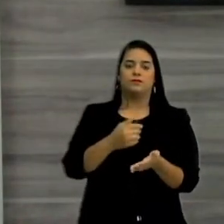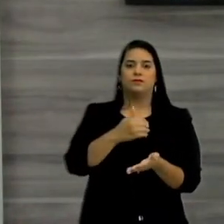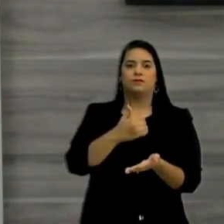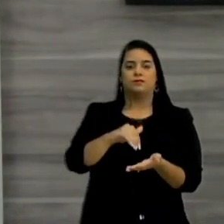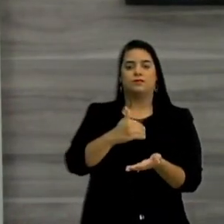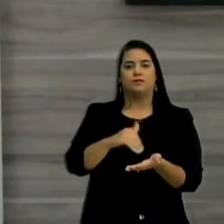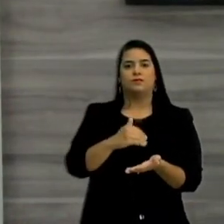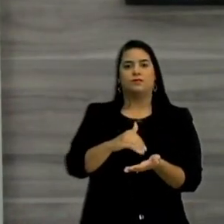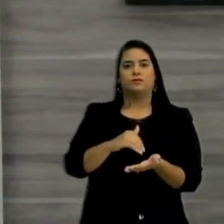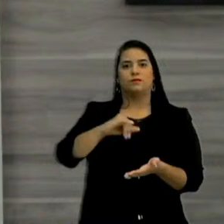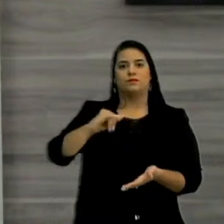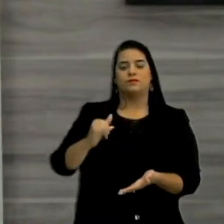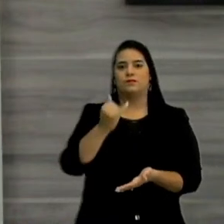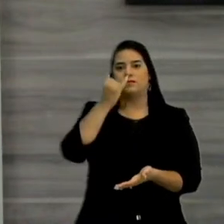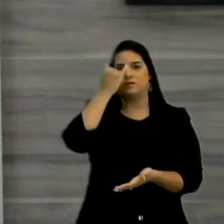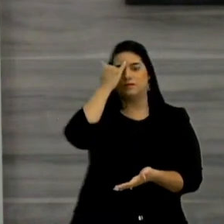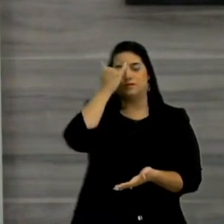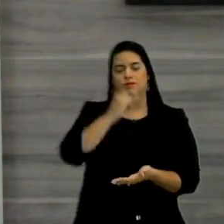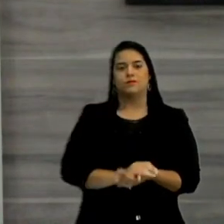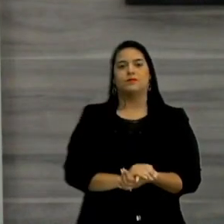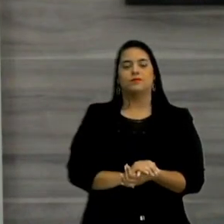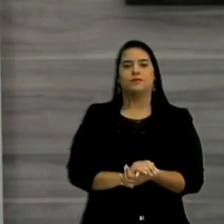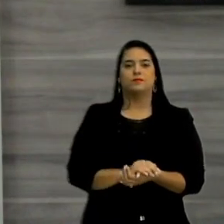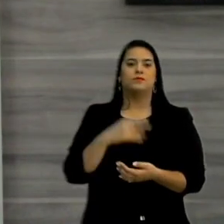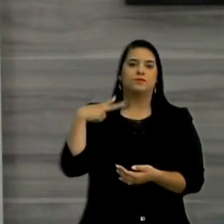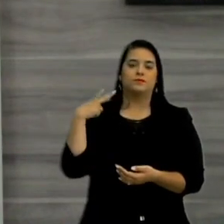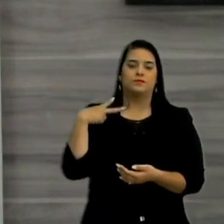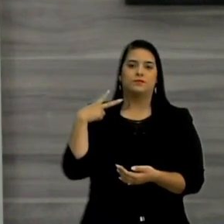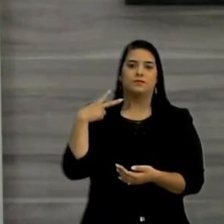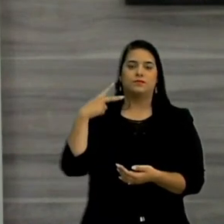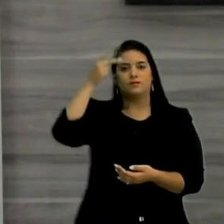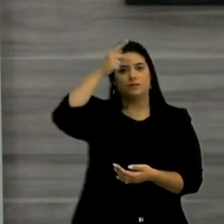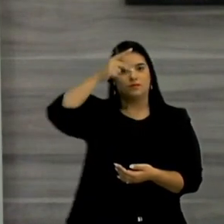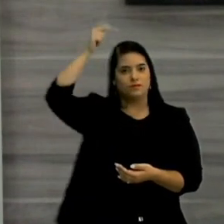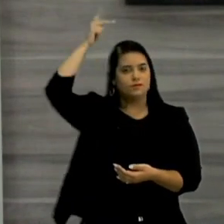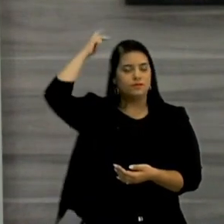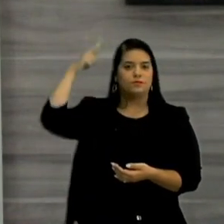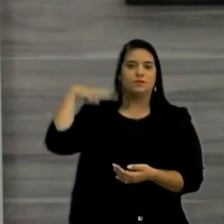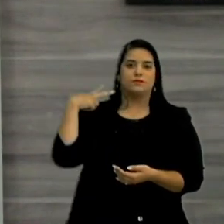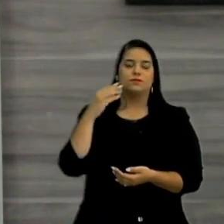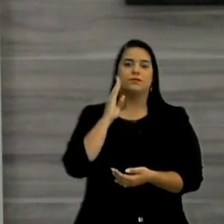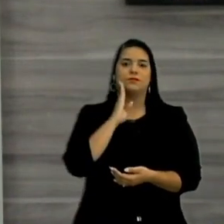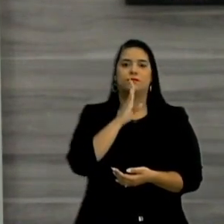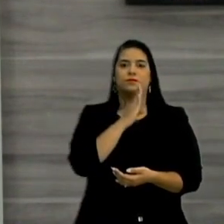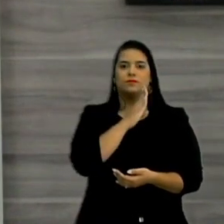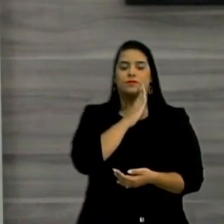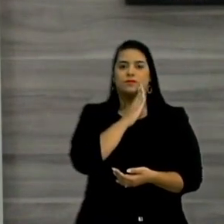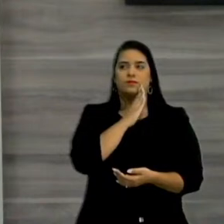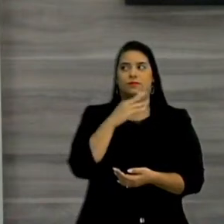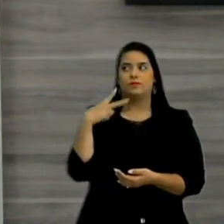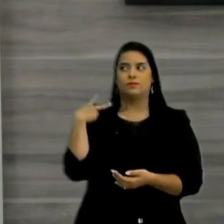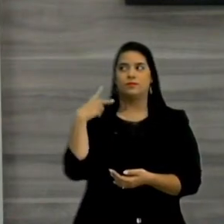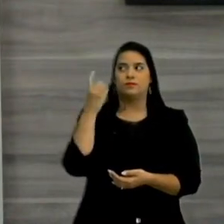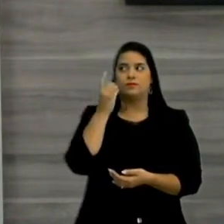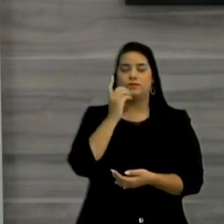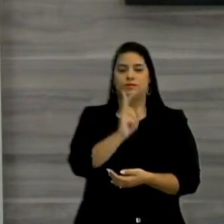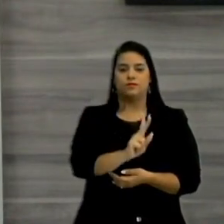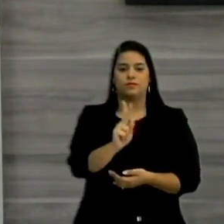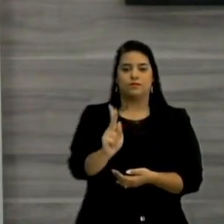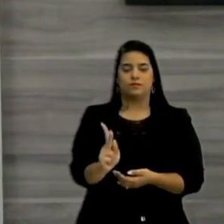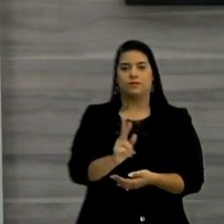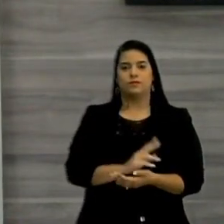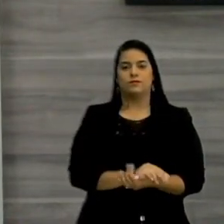Santos da Silva, vereador Antônio Pacheco Sintra, vereador Bruno Cavalcante Braga, vereador Diogo Cavalcante